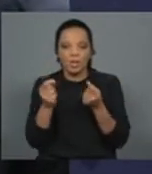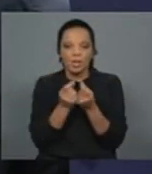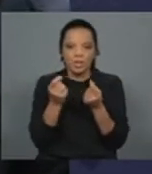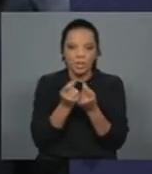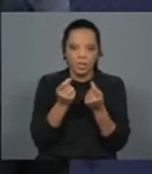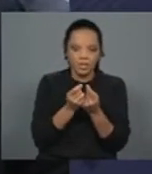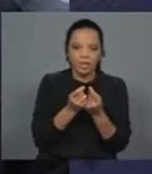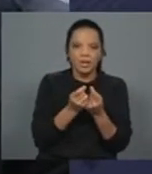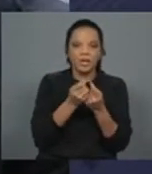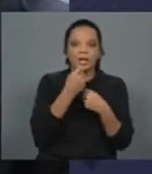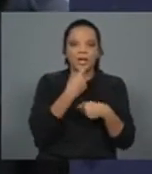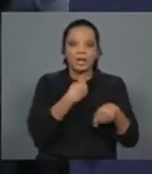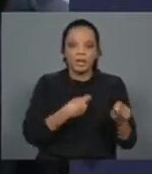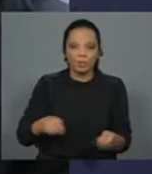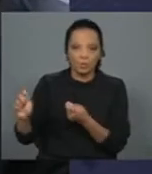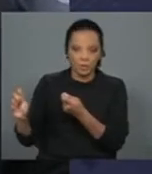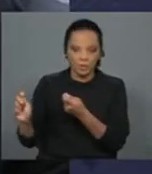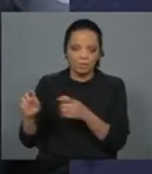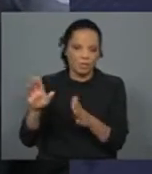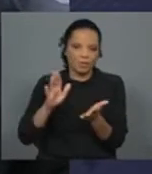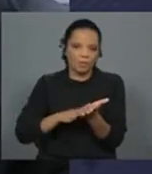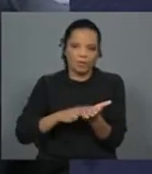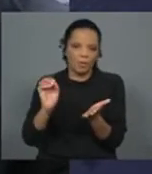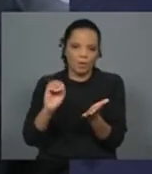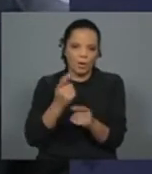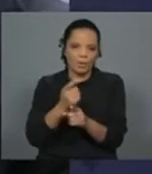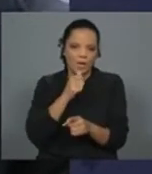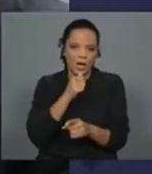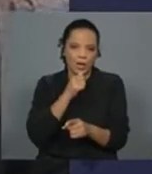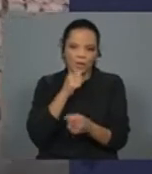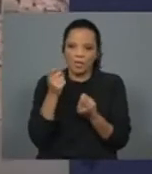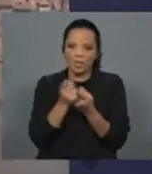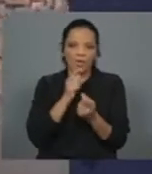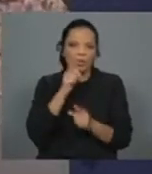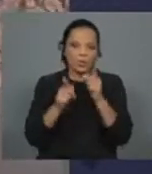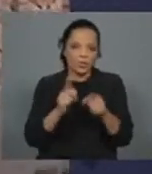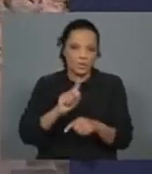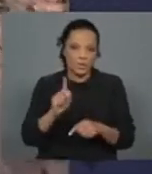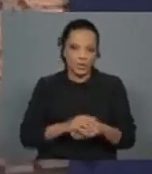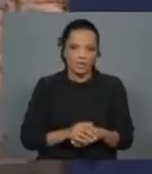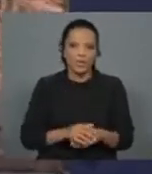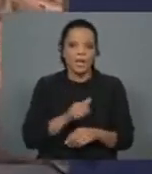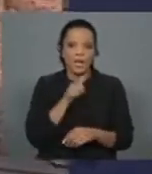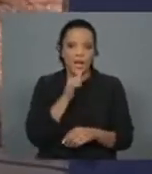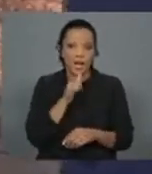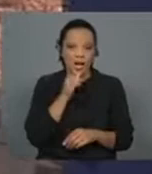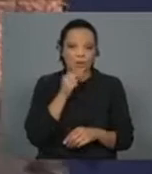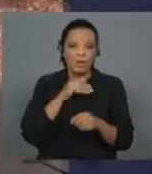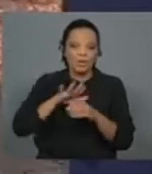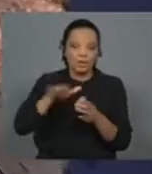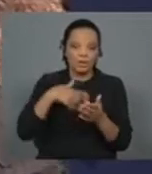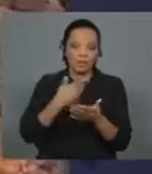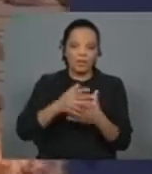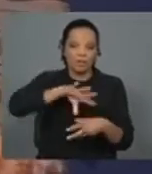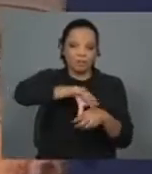que não tem qualquer fundamento, a água do Tejo não terá chegado sequer ao Rocio. A água e terra que se uniram para destruir